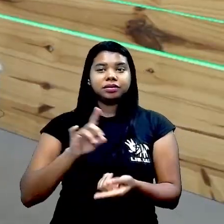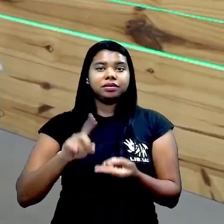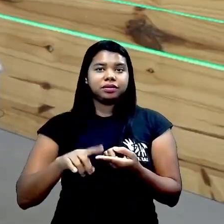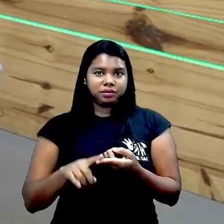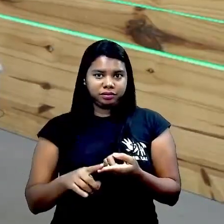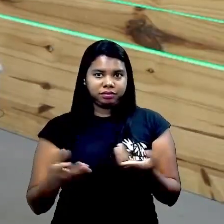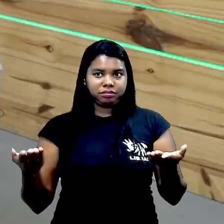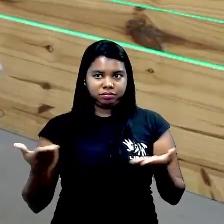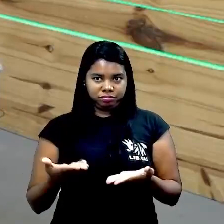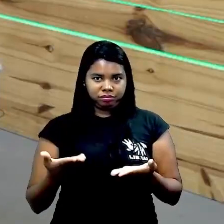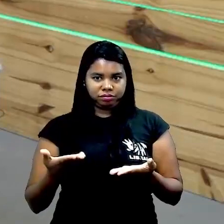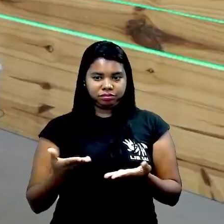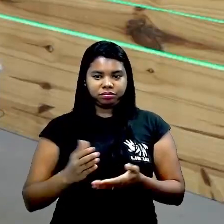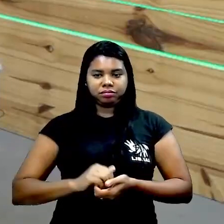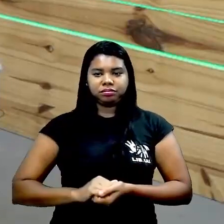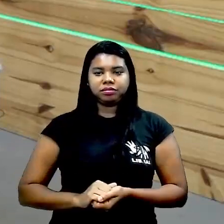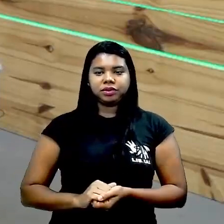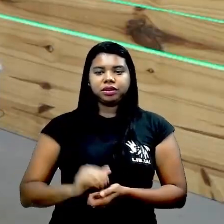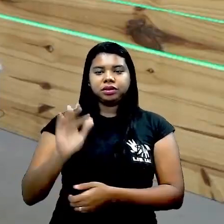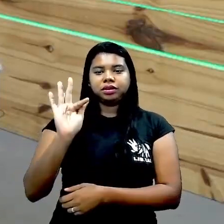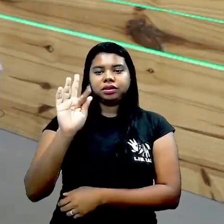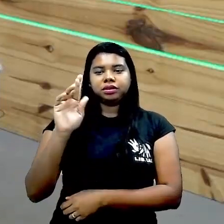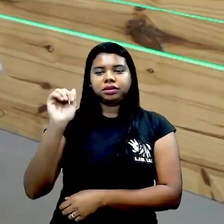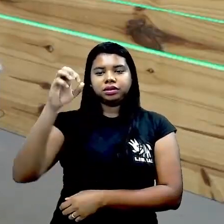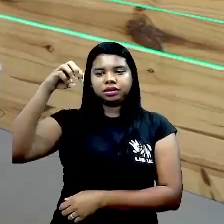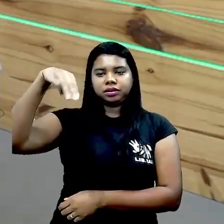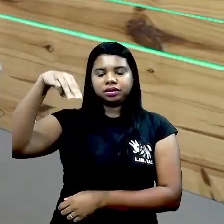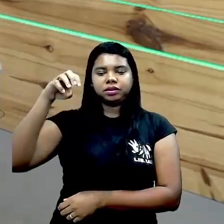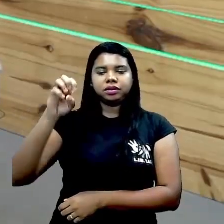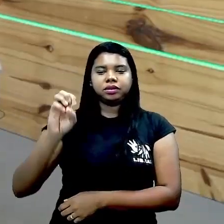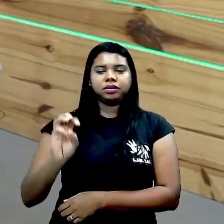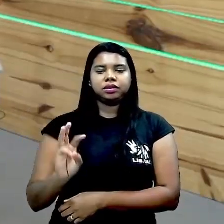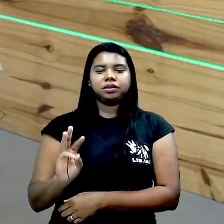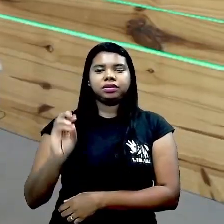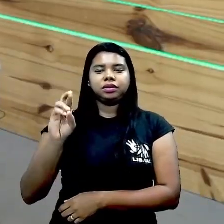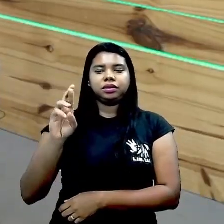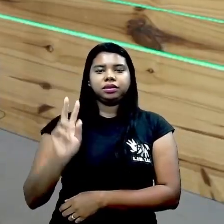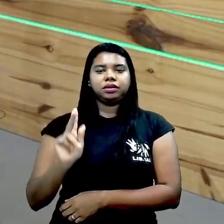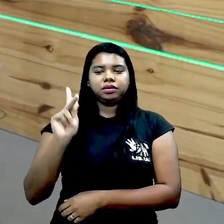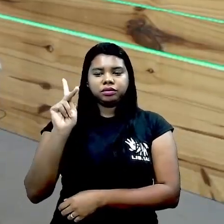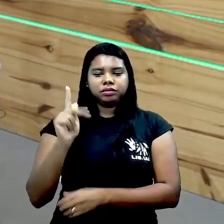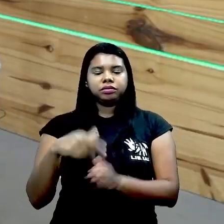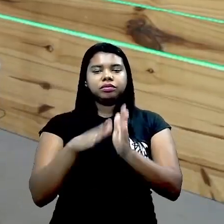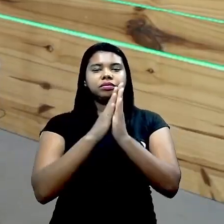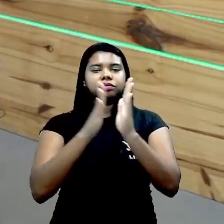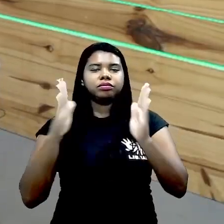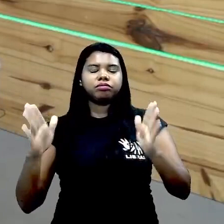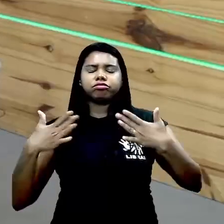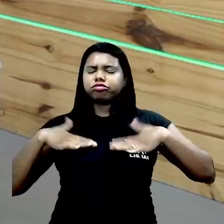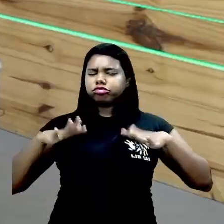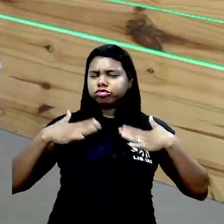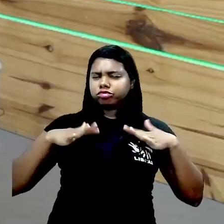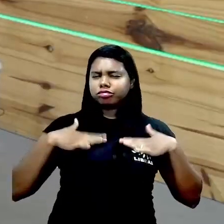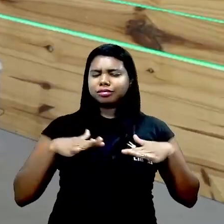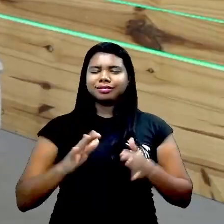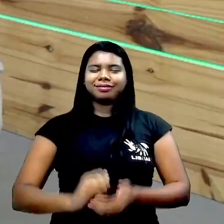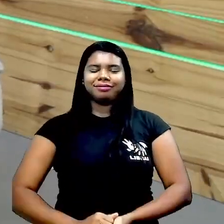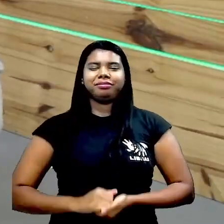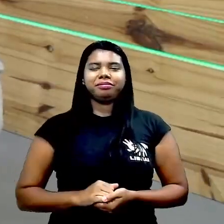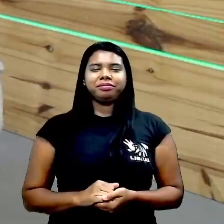isso que serve os frameworks e as bibliotecas. Tá? Exato. E, assim, ficar tranquilo, porque